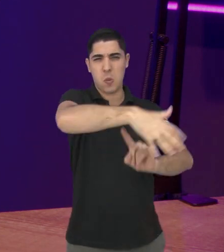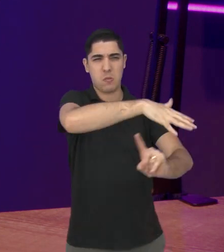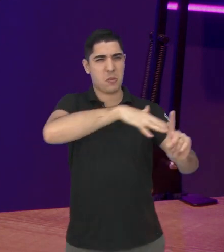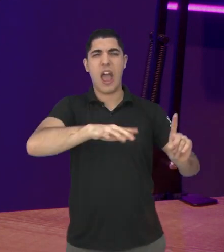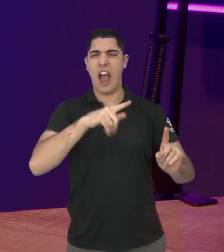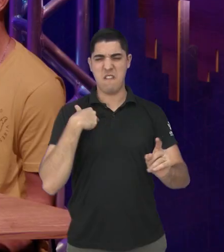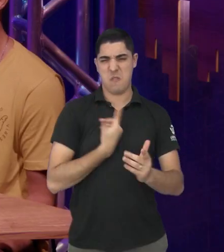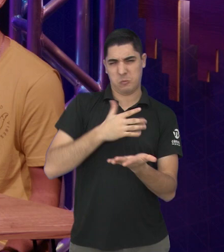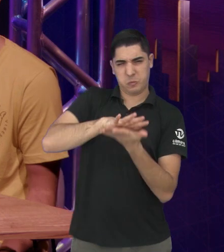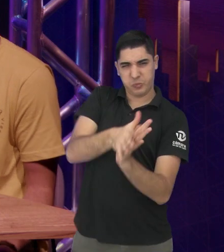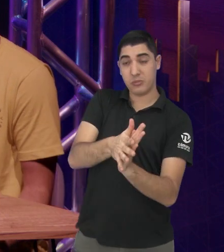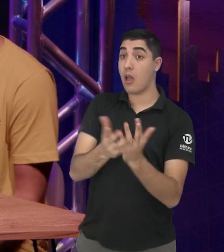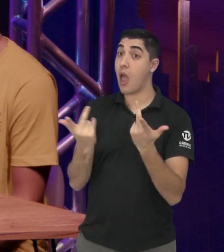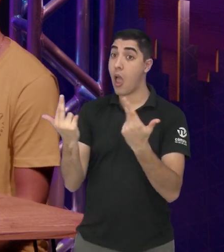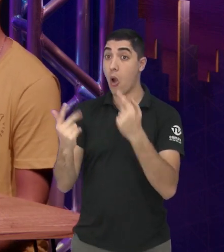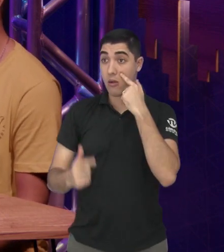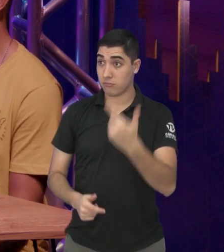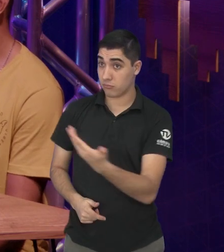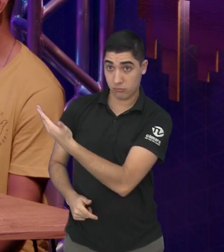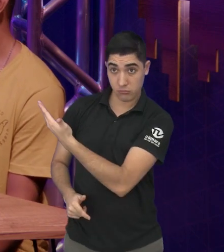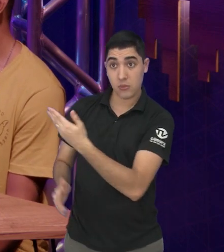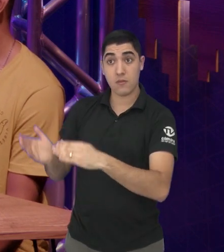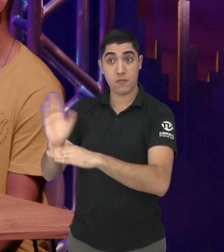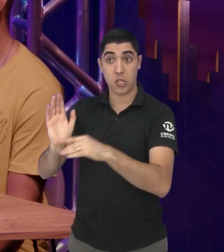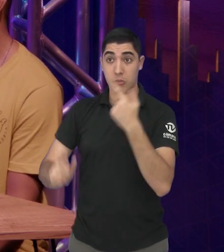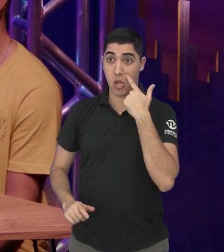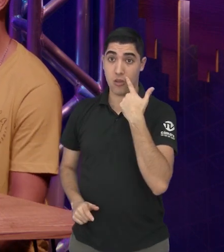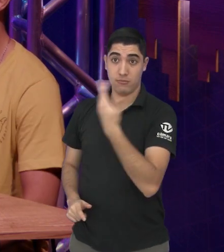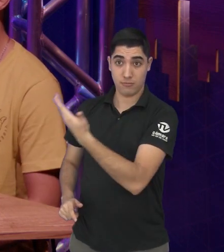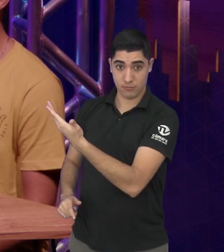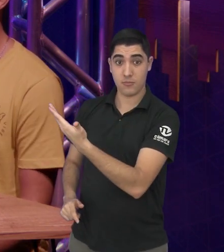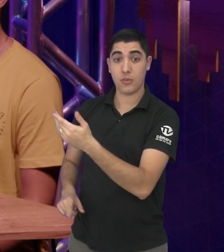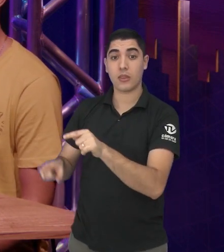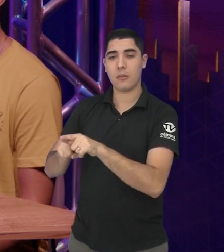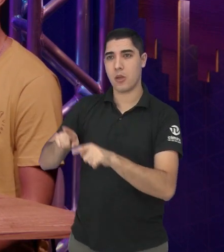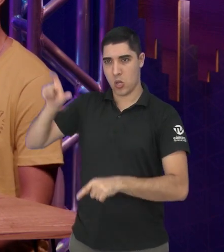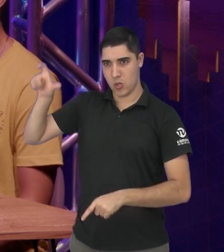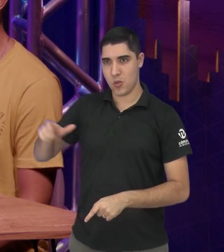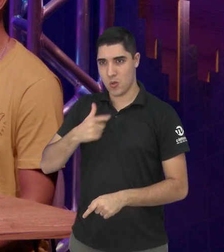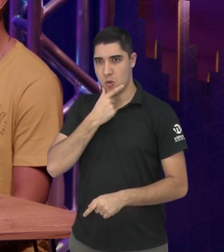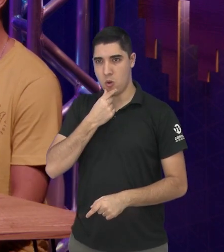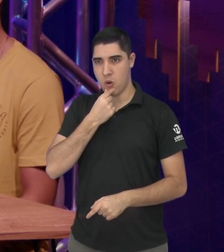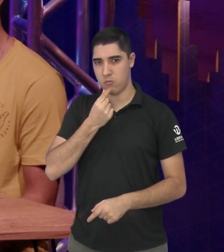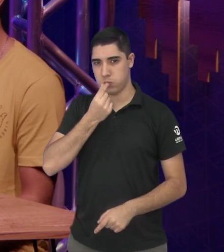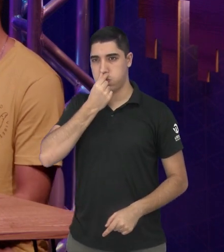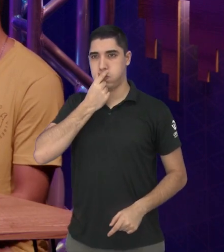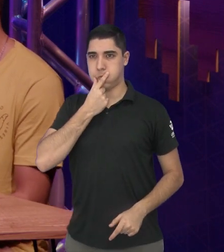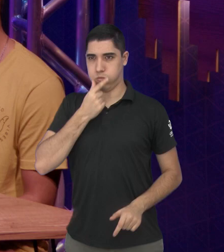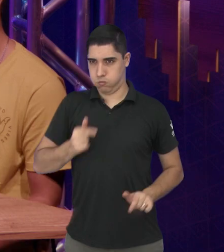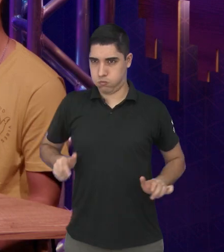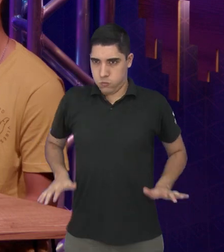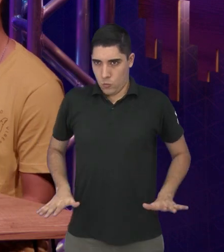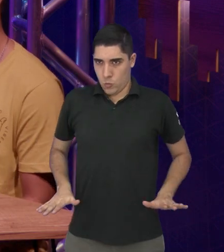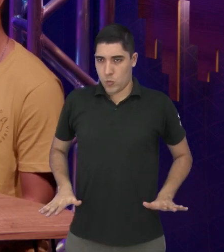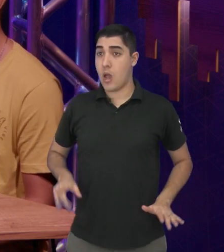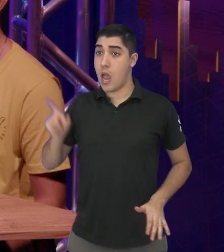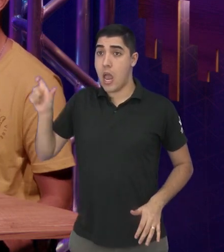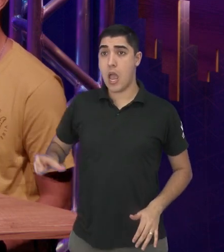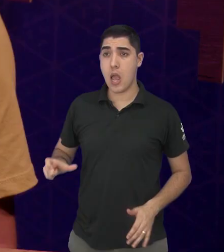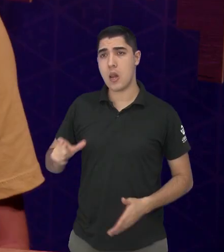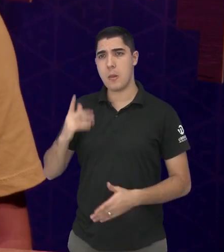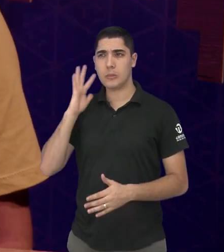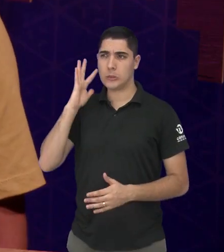com eles? É o que acontece em Vingadores Era de Ultron, né? O Tony Stark fica meio paranoico